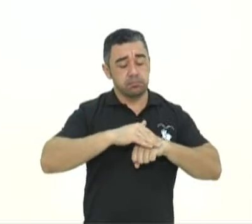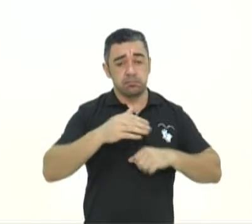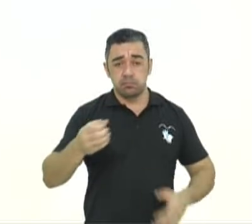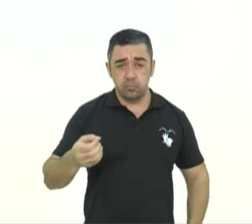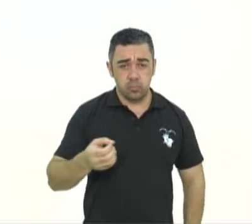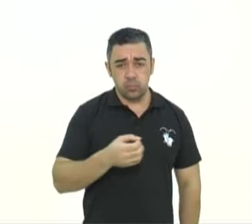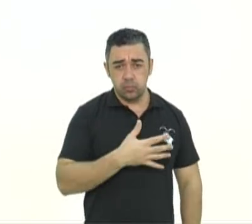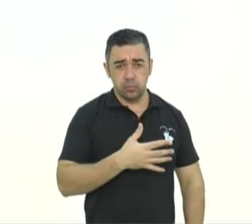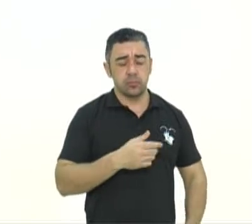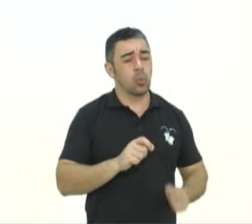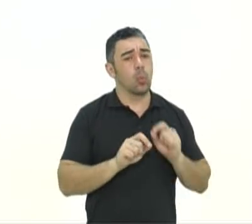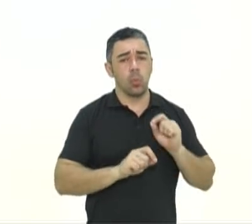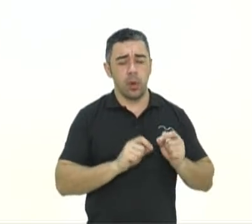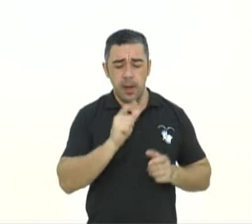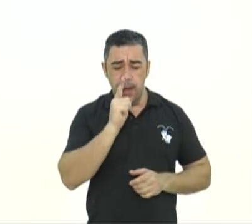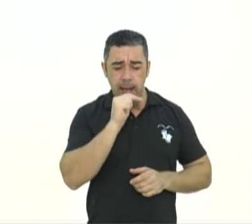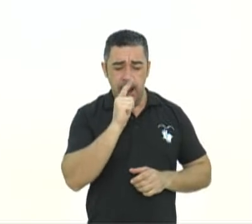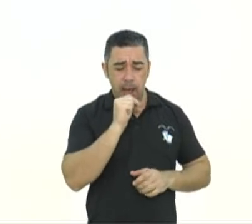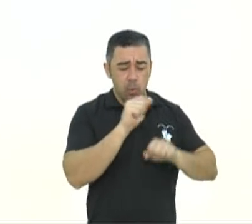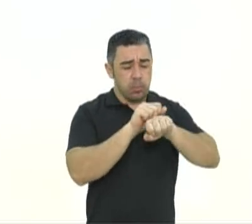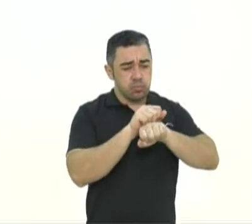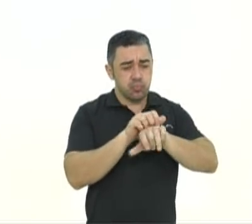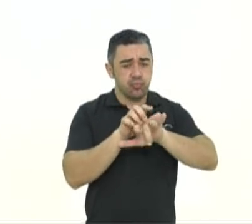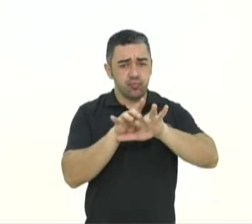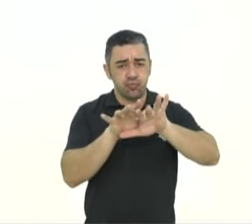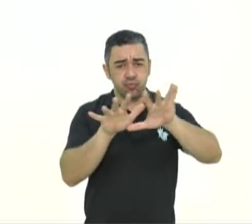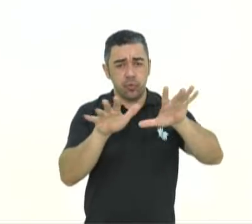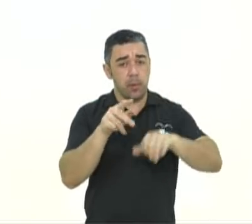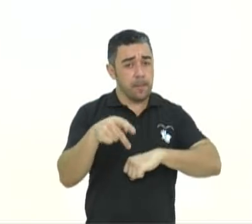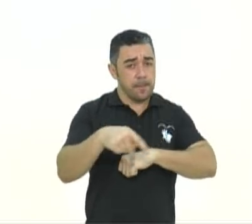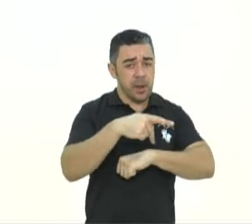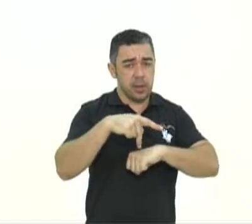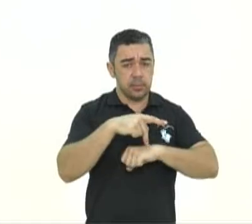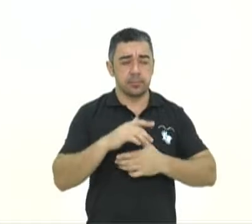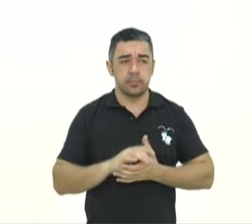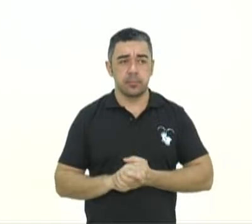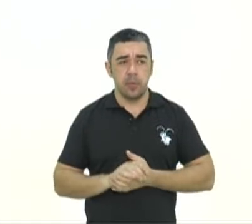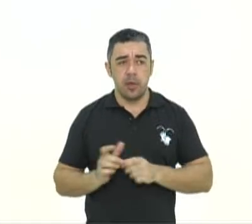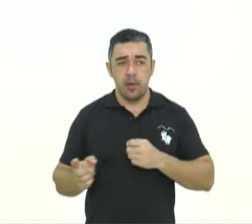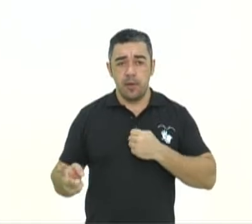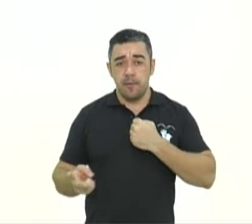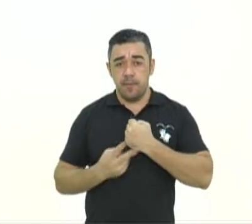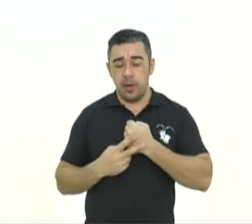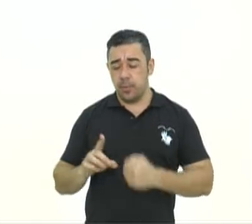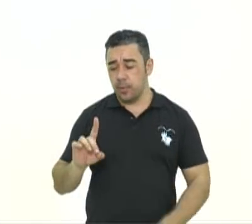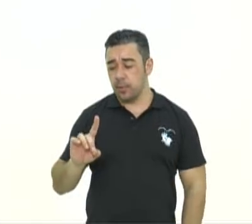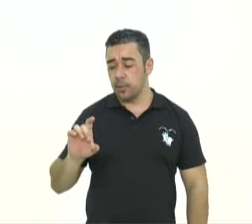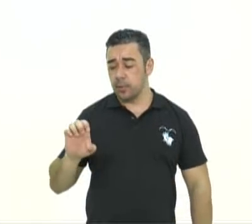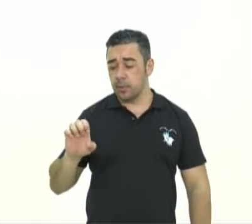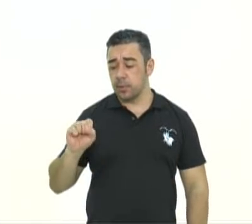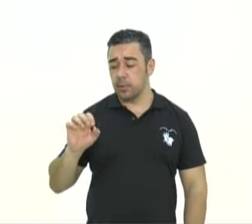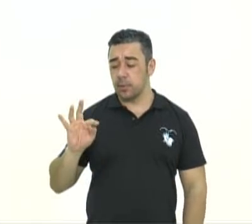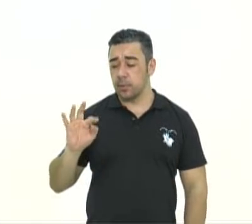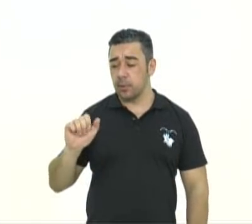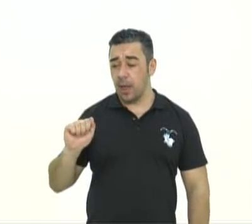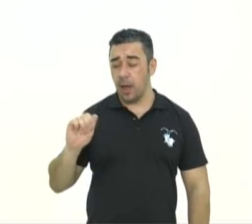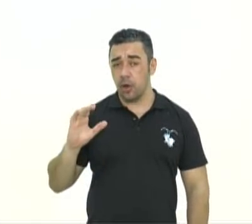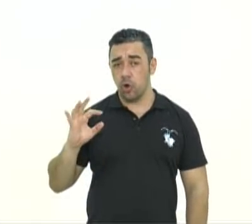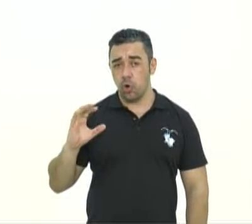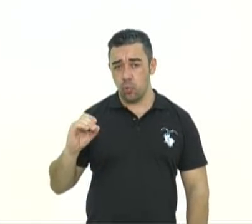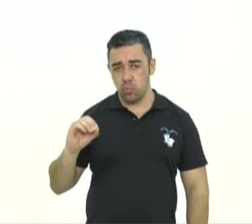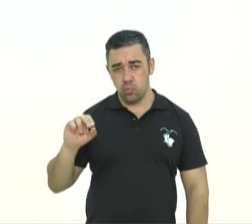de abastecimento do país. Então, o verbo ali, destacou, está sublinhado. O